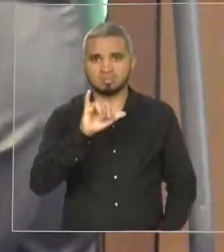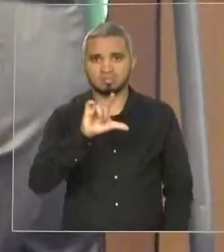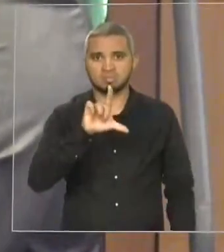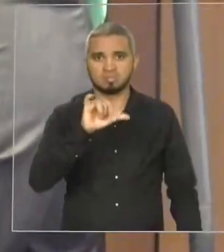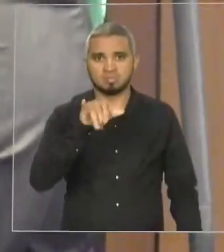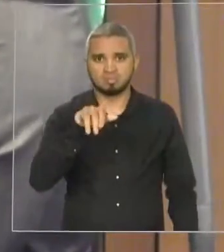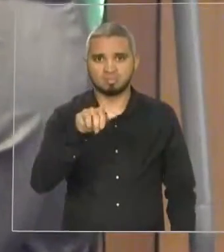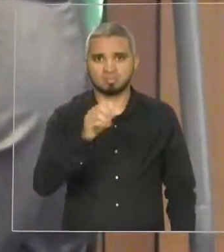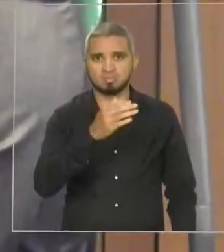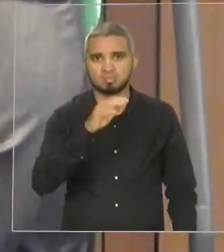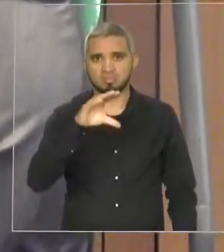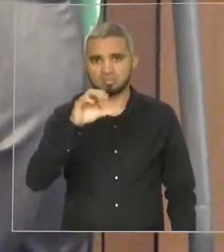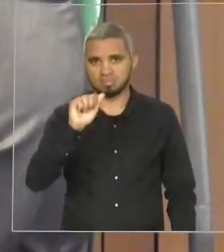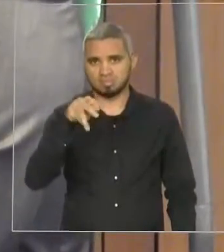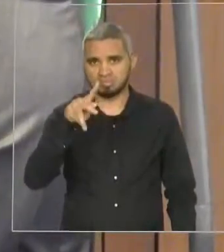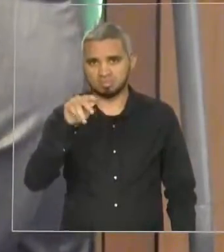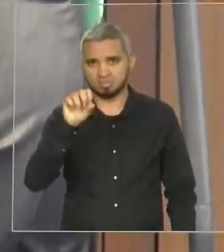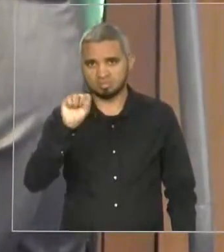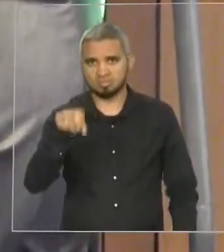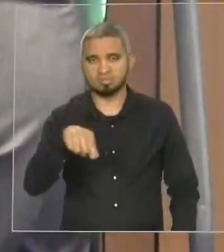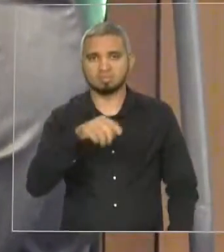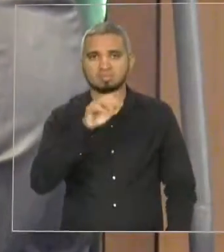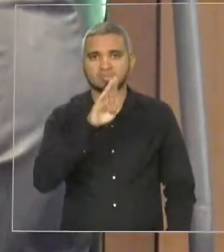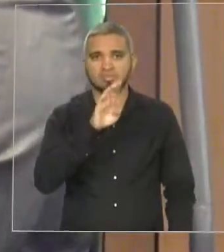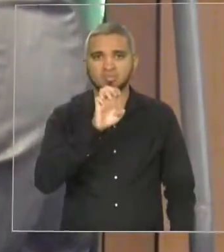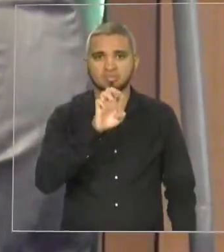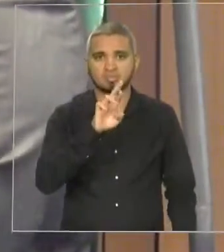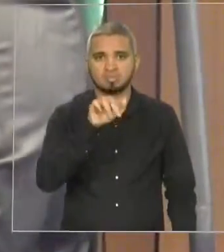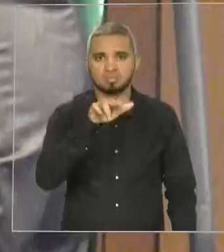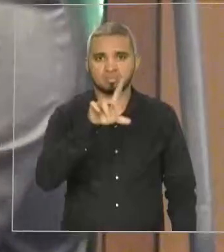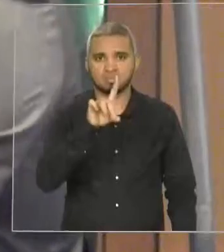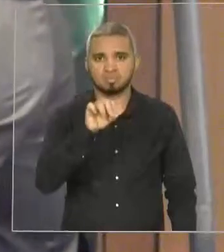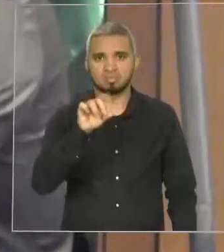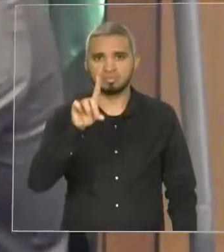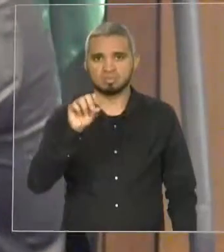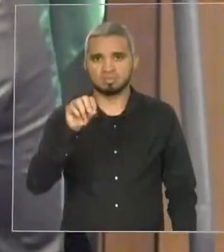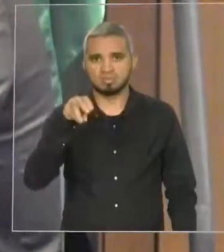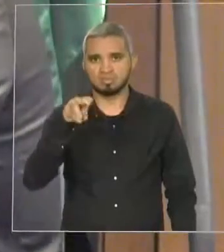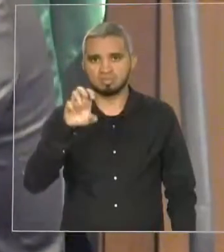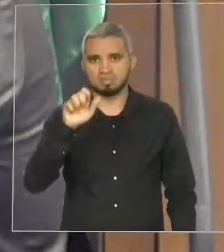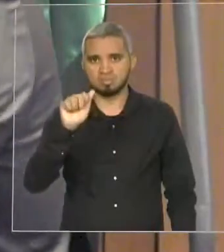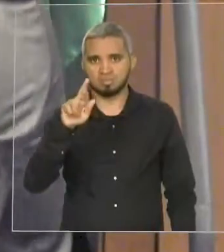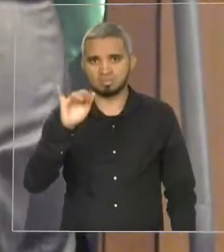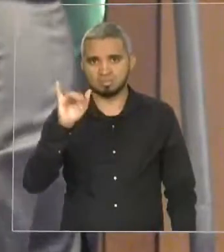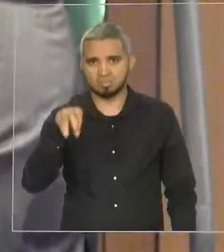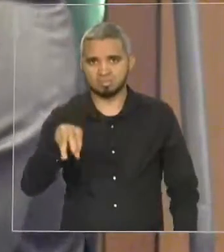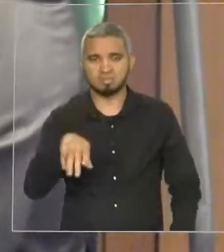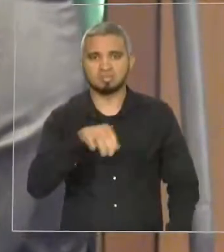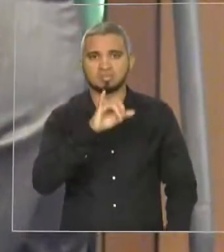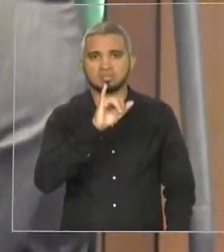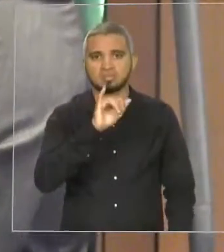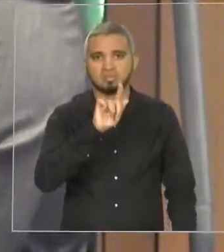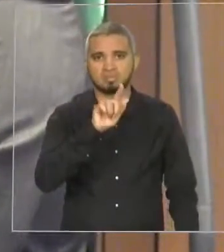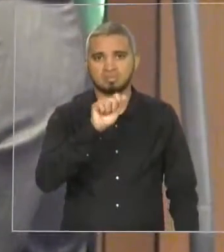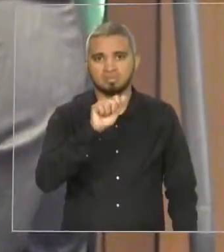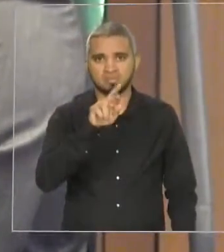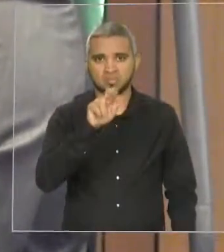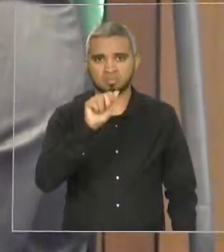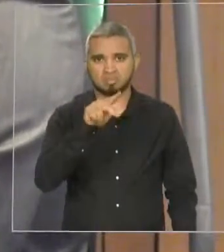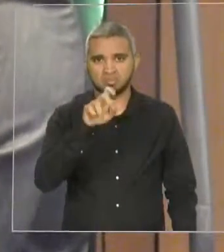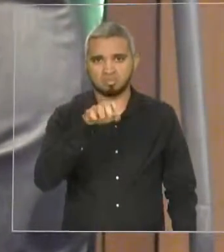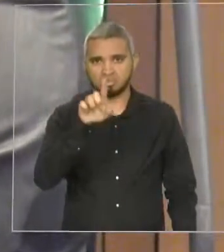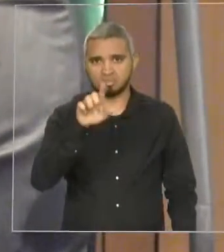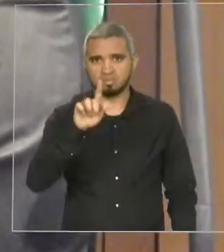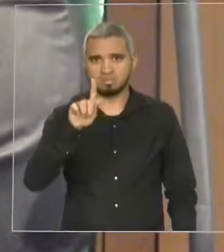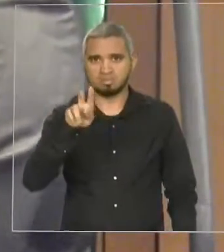Bernardo Mearim, Igarapé Grande, em nome do prefeito Breado, do seu filho Bruno Galvão,